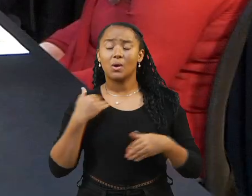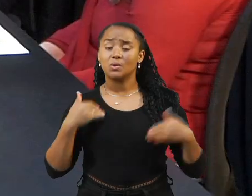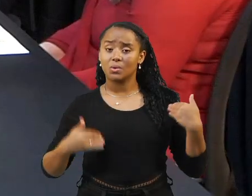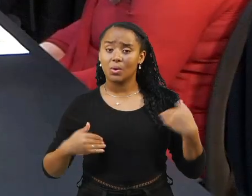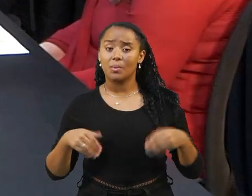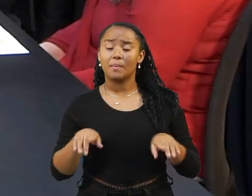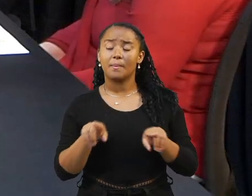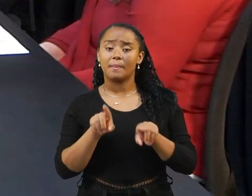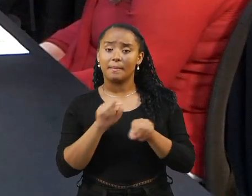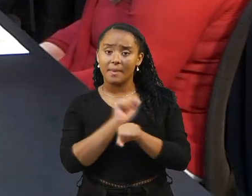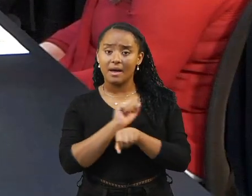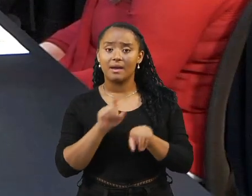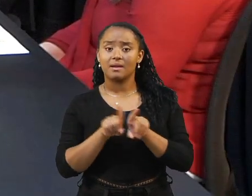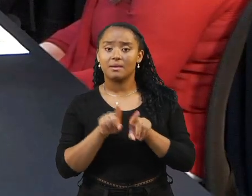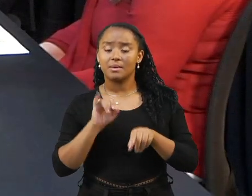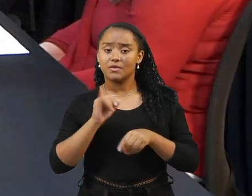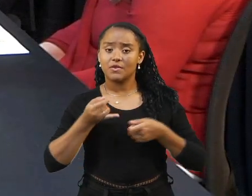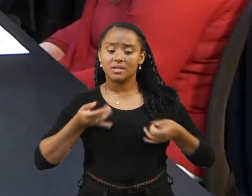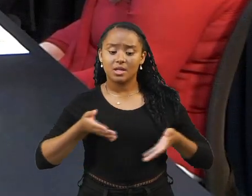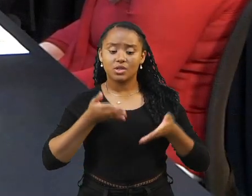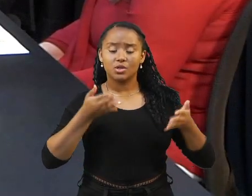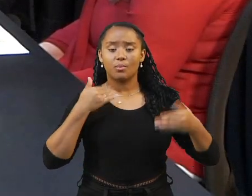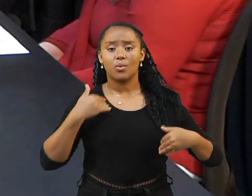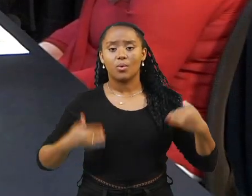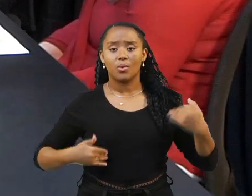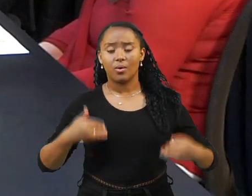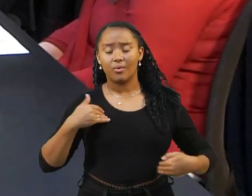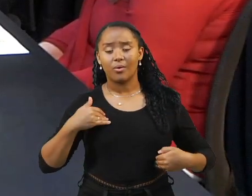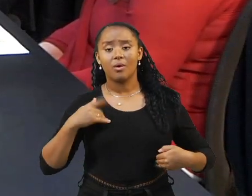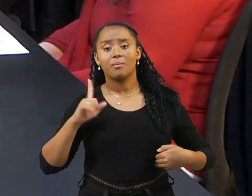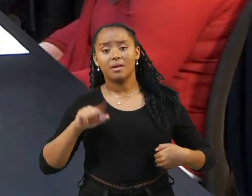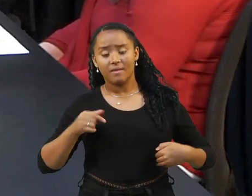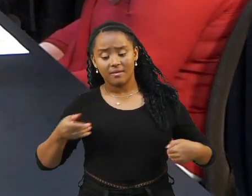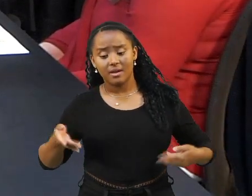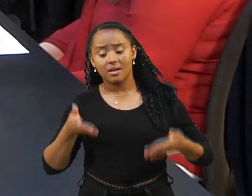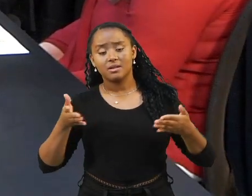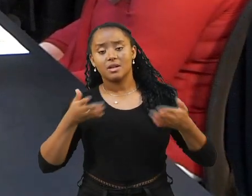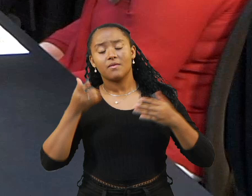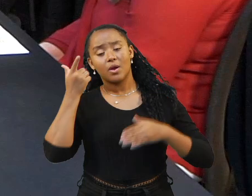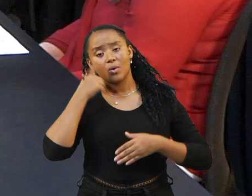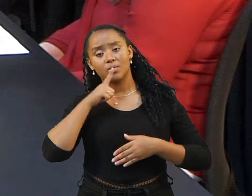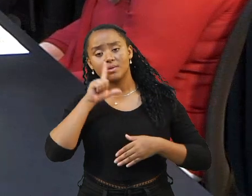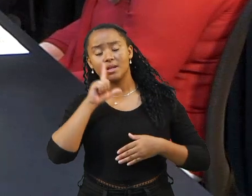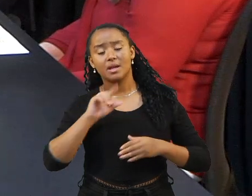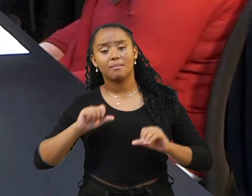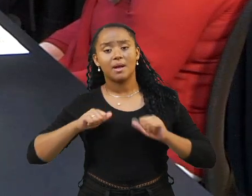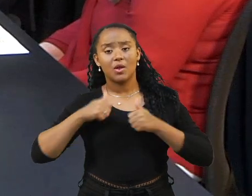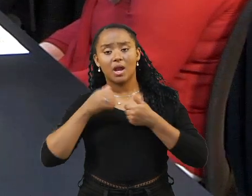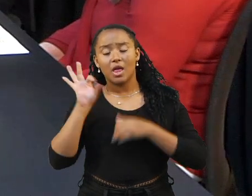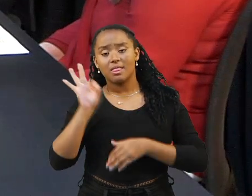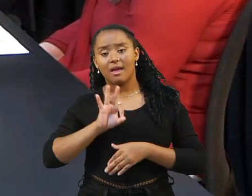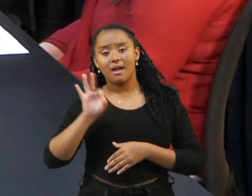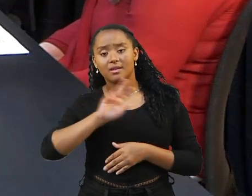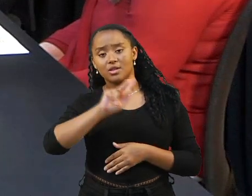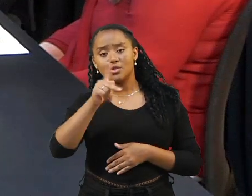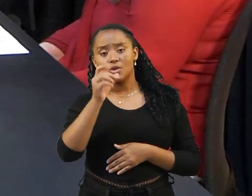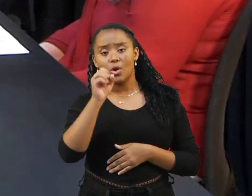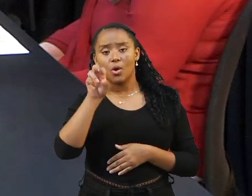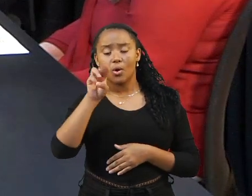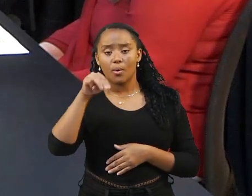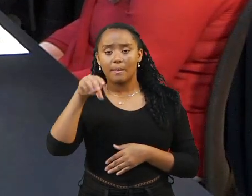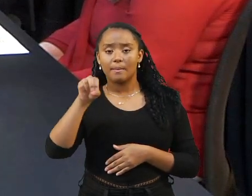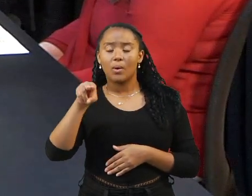também. Se você estimula, ele fica hiperestimulado e você melhora todas as suas taxas